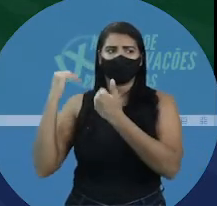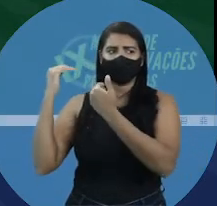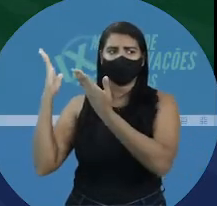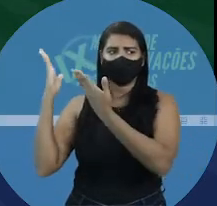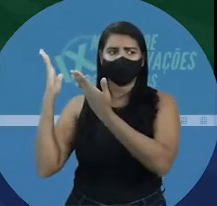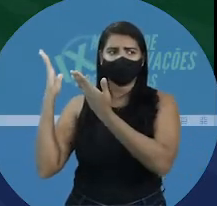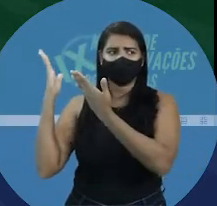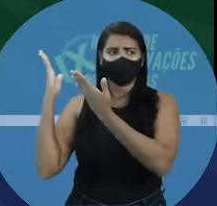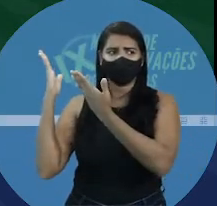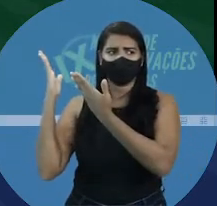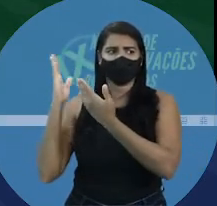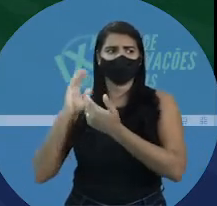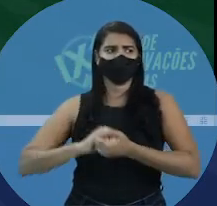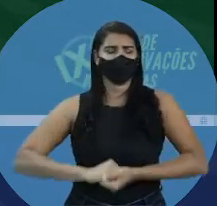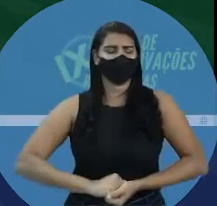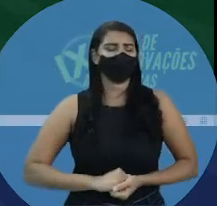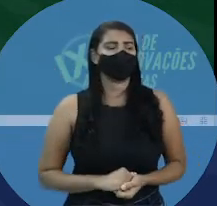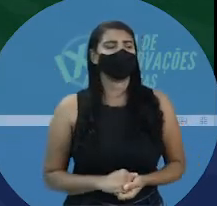Bem,